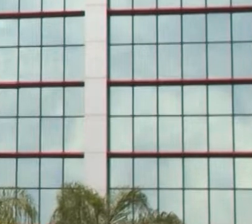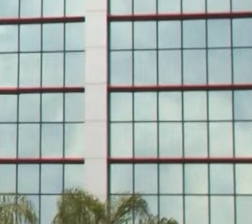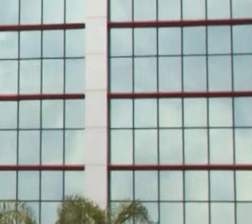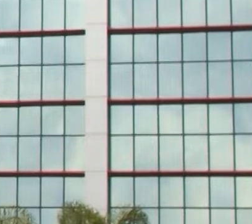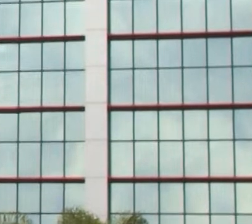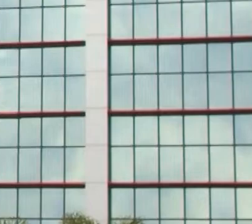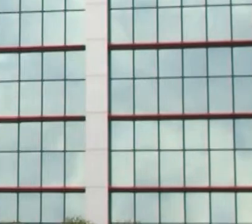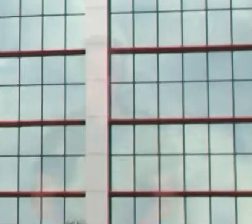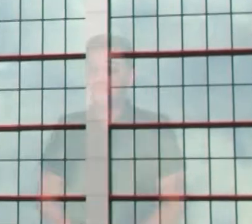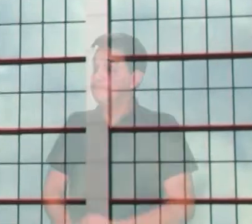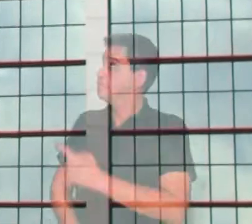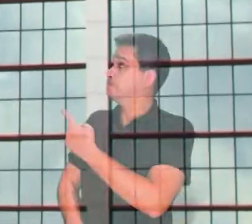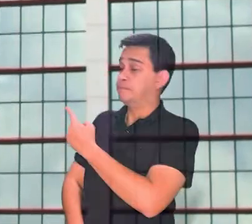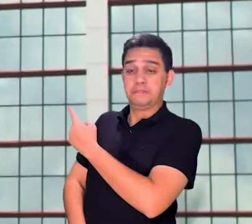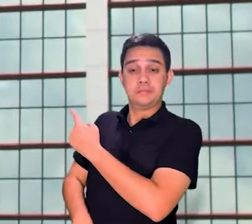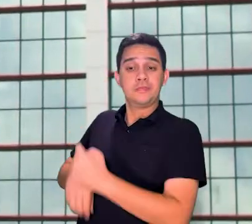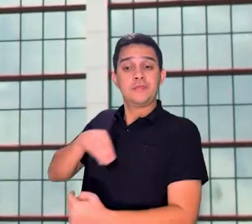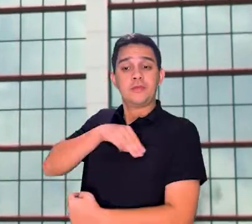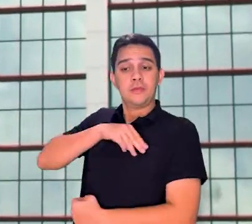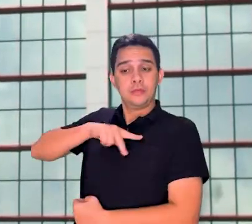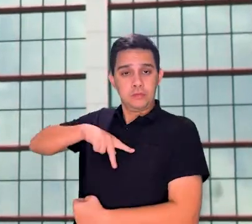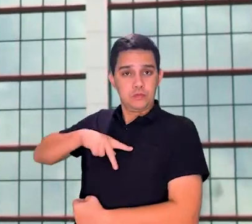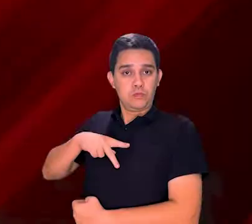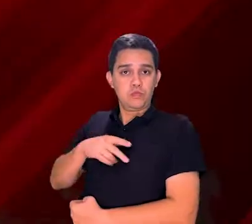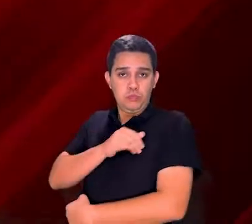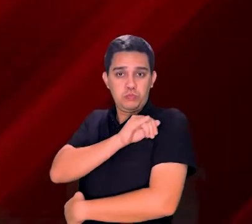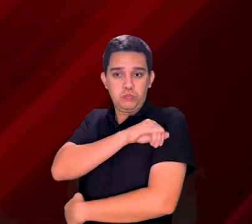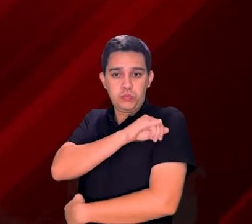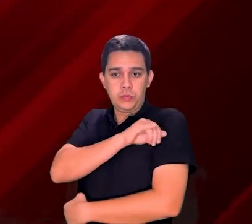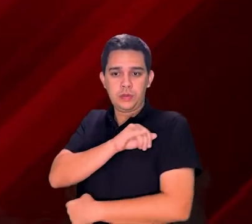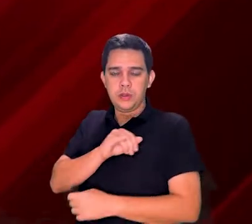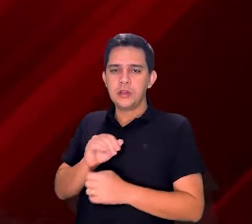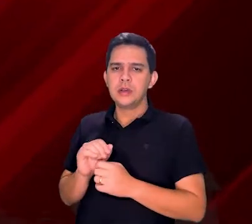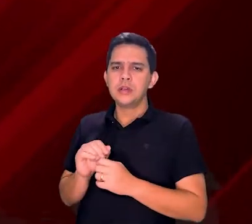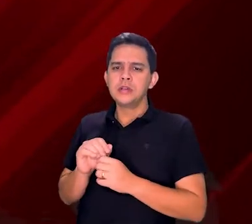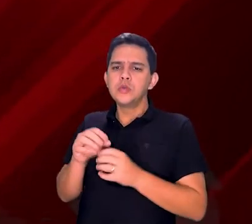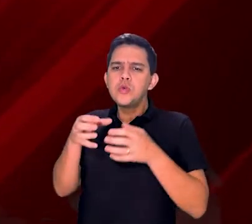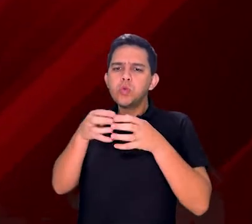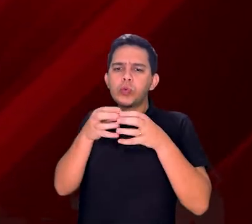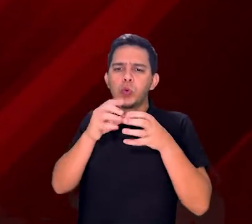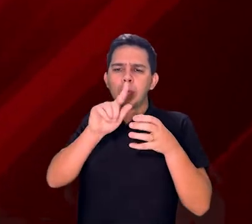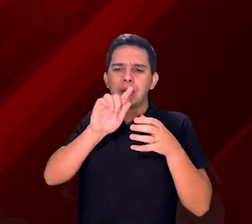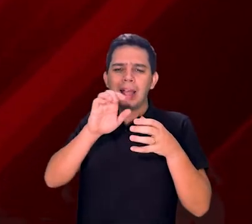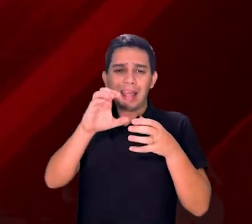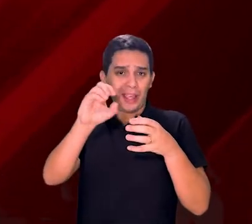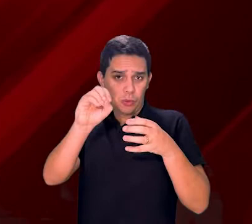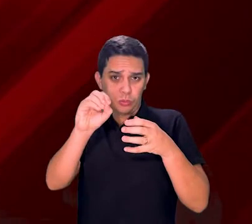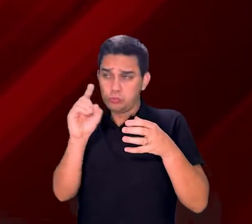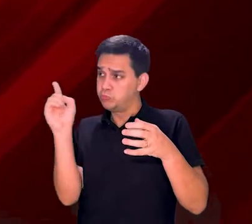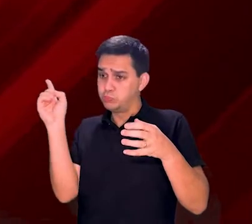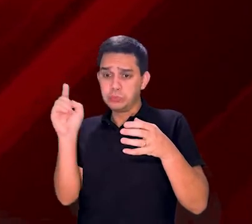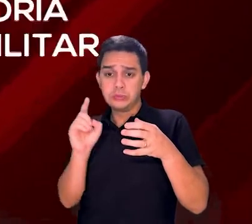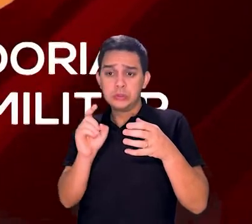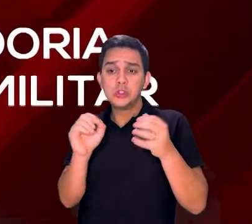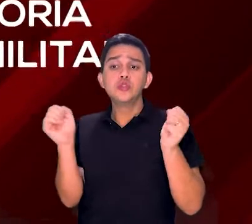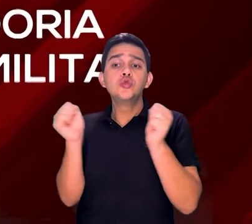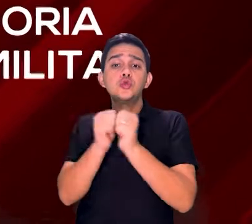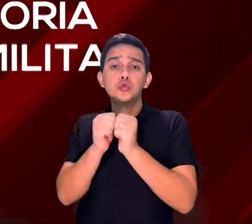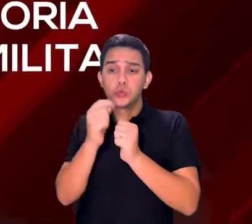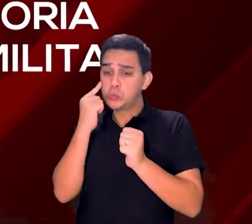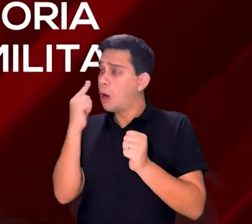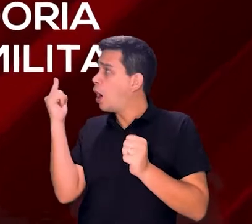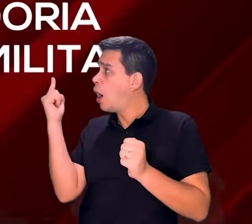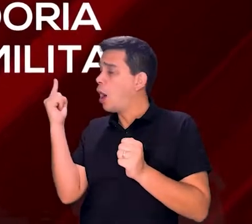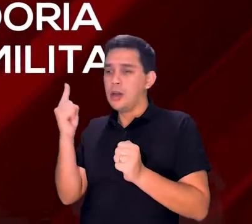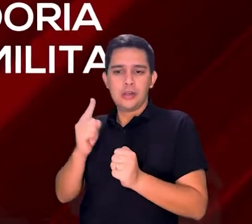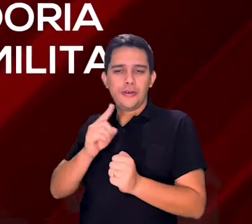O Ministério Público do Estado do Rio de Janeiro, por meio do Grupo de Atuação Especial de Combate ao Crime Organizado, em parceria